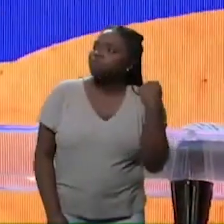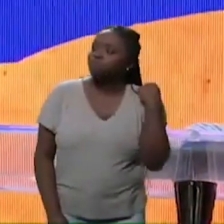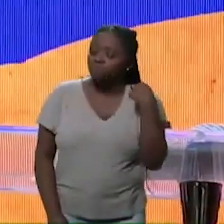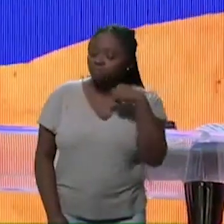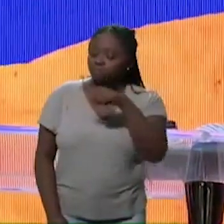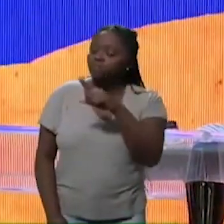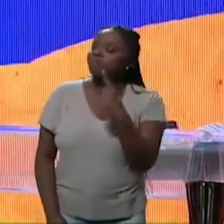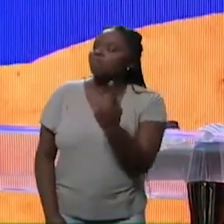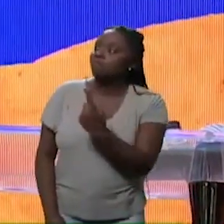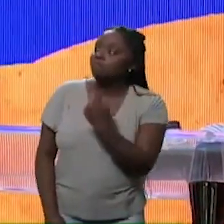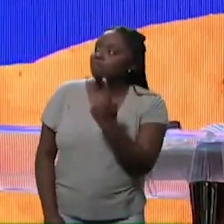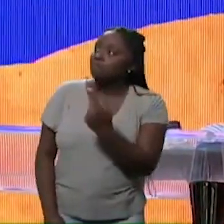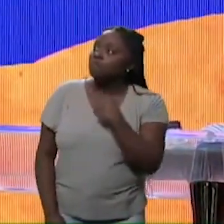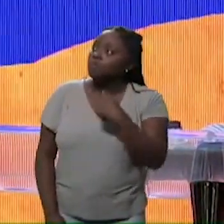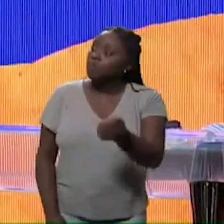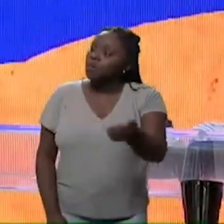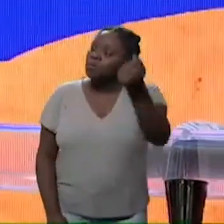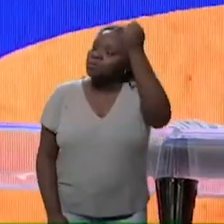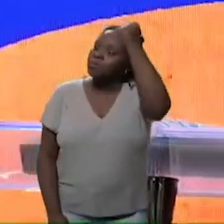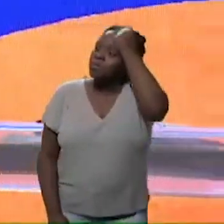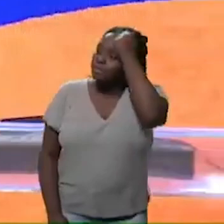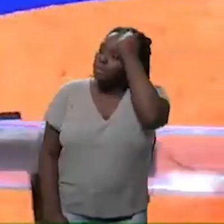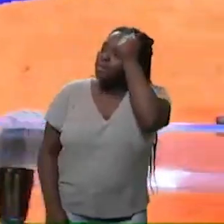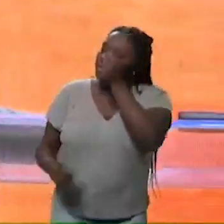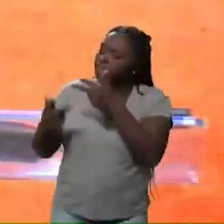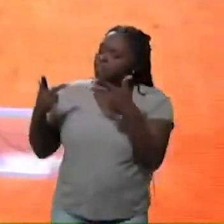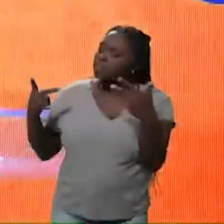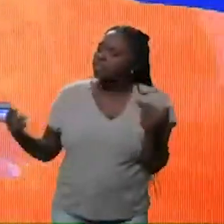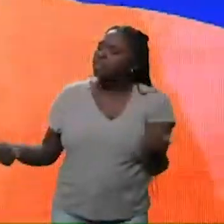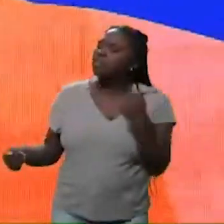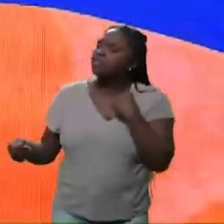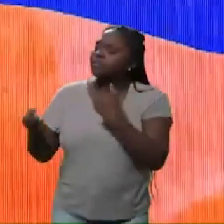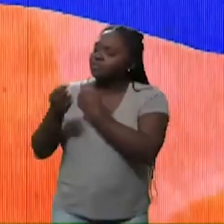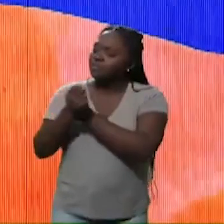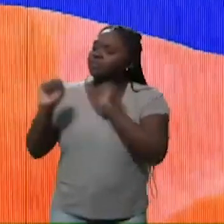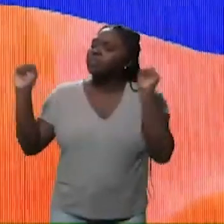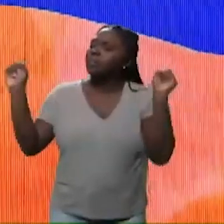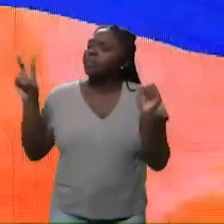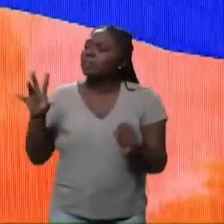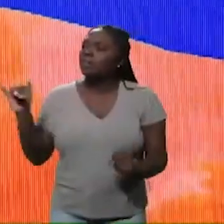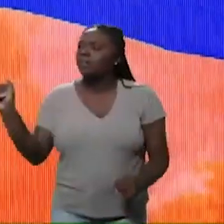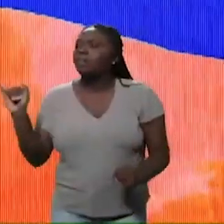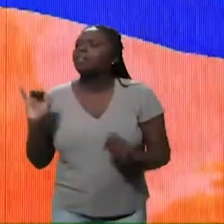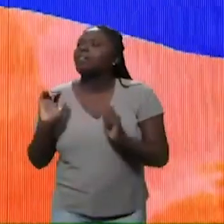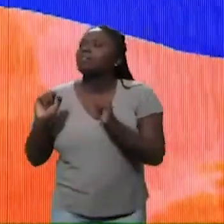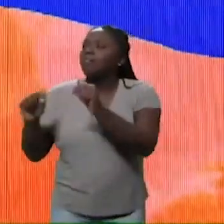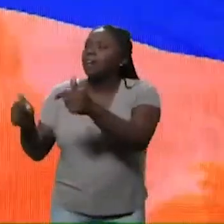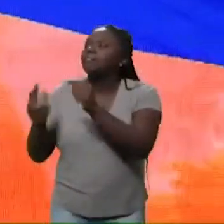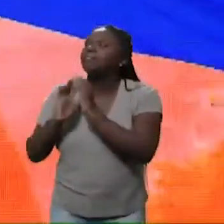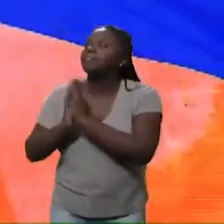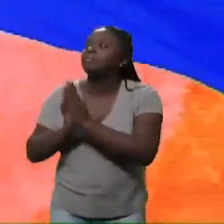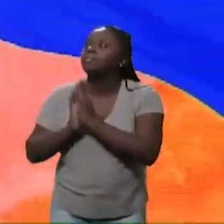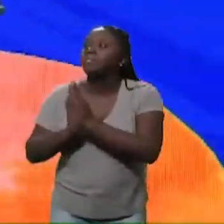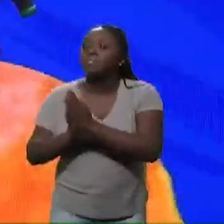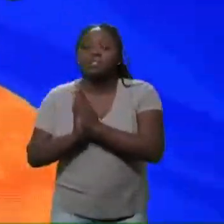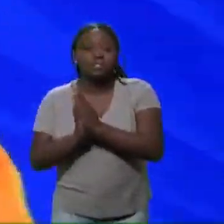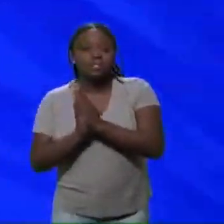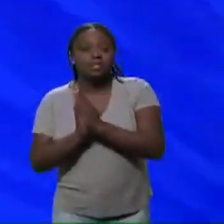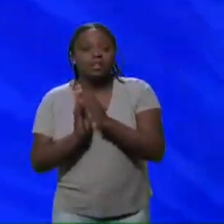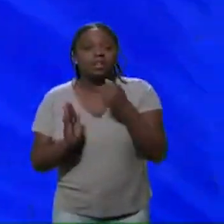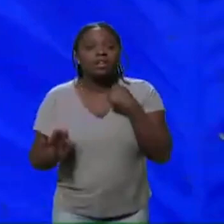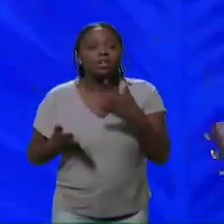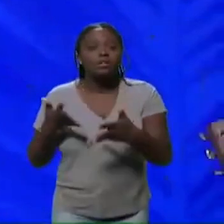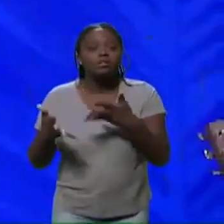frente sozinho e eu vou arrepender dessa desgraça e eu vou ser liberto dessa miséria. Faz alguém, mas nem falava